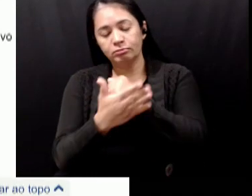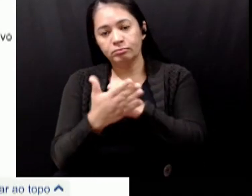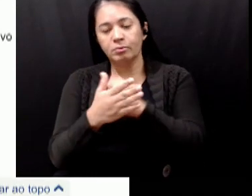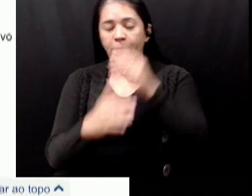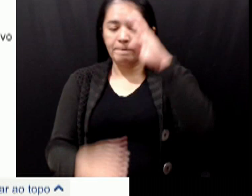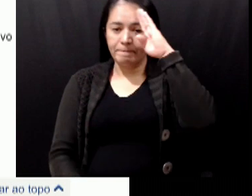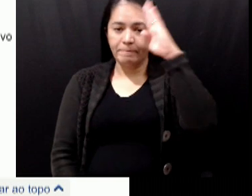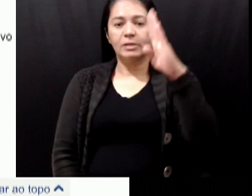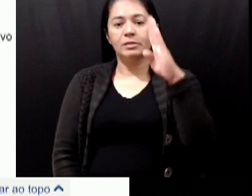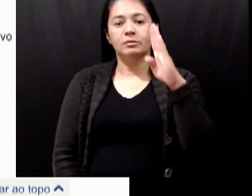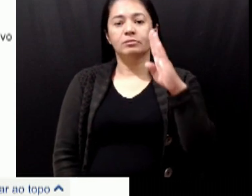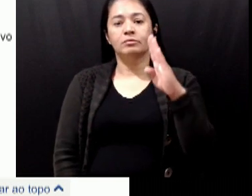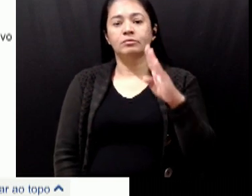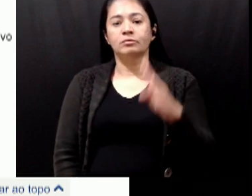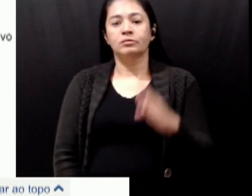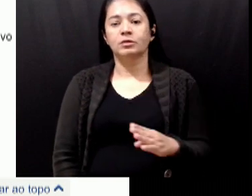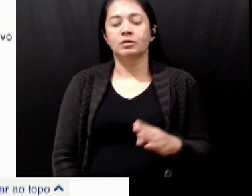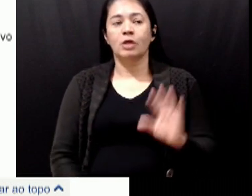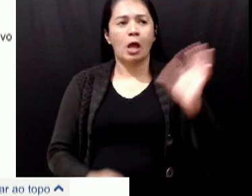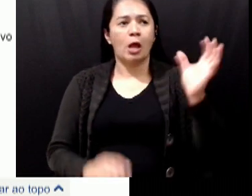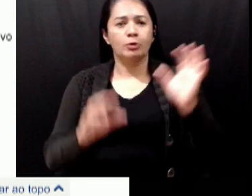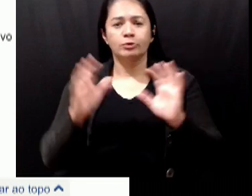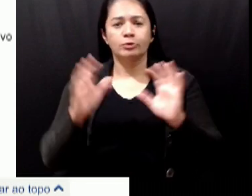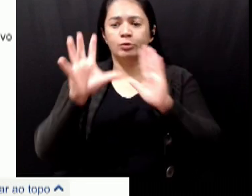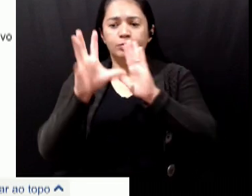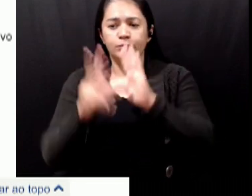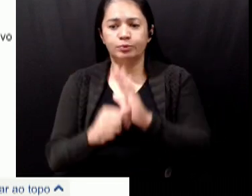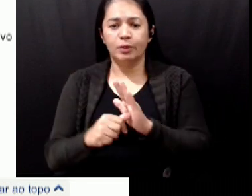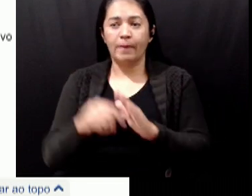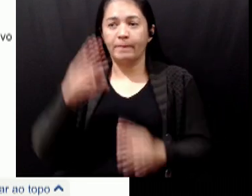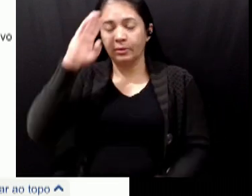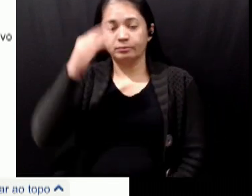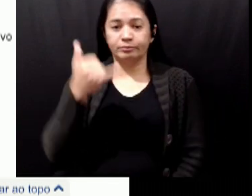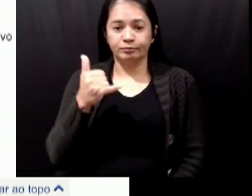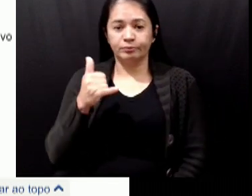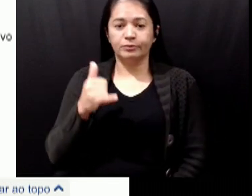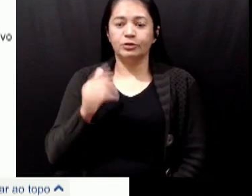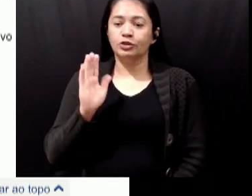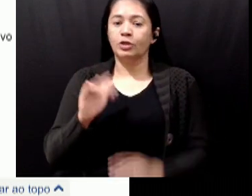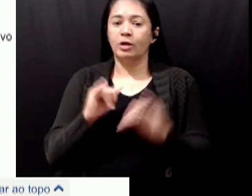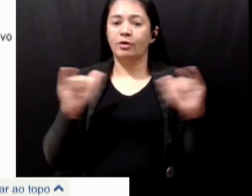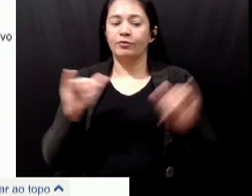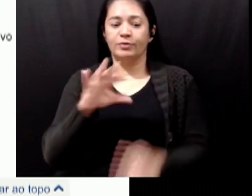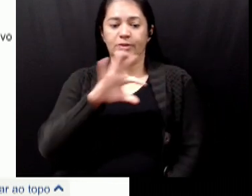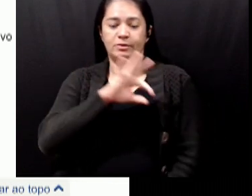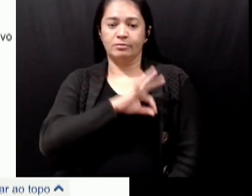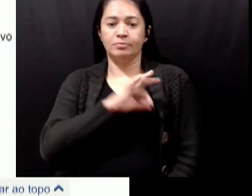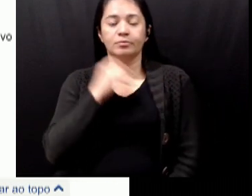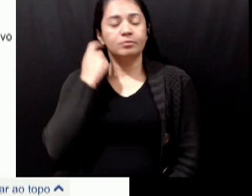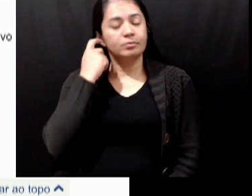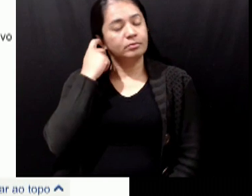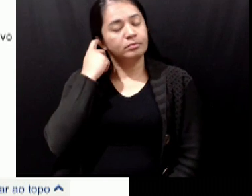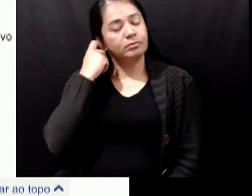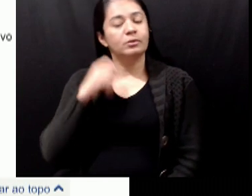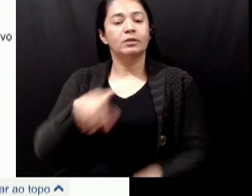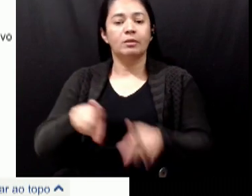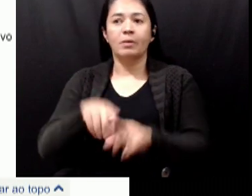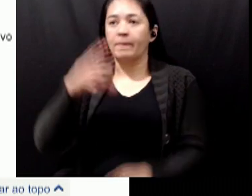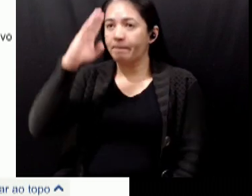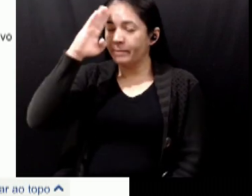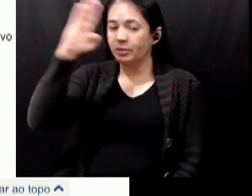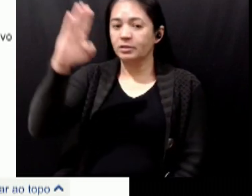nas ocorrências de roubo de celulares registradas nas últimas semanas, especialmente no início